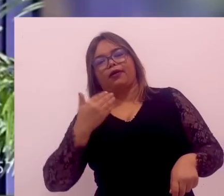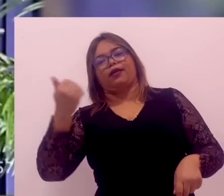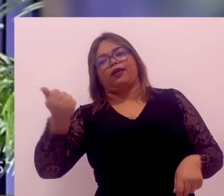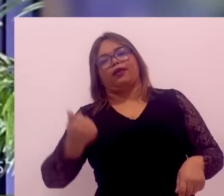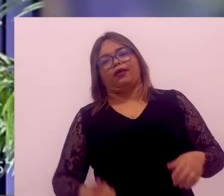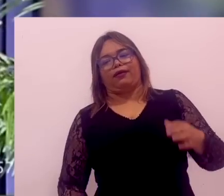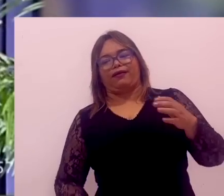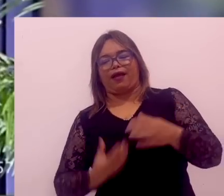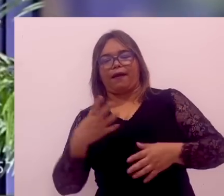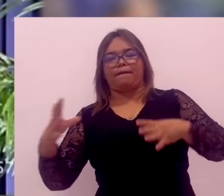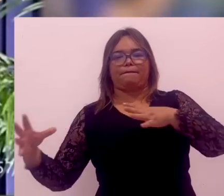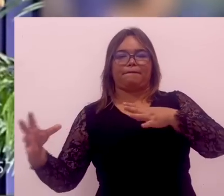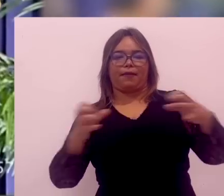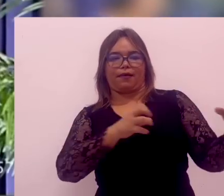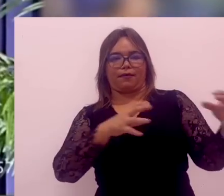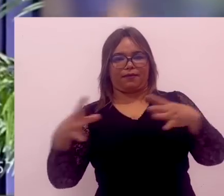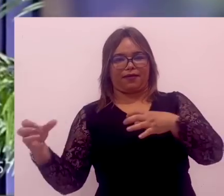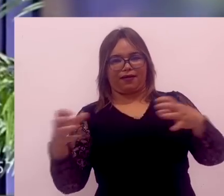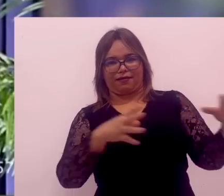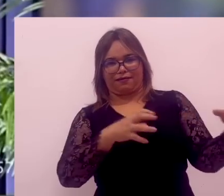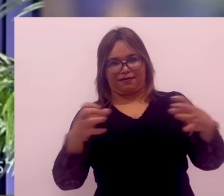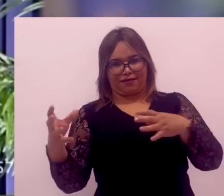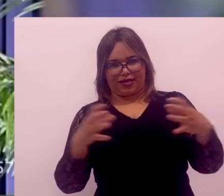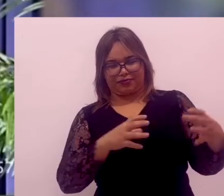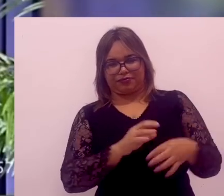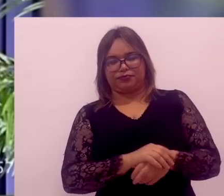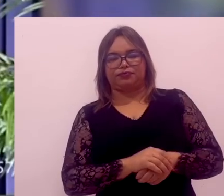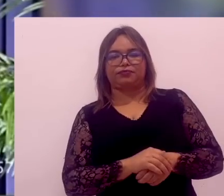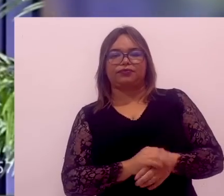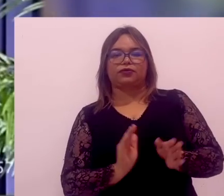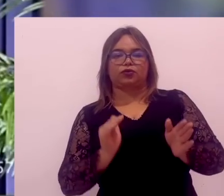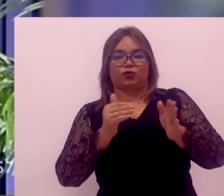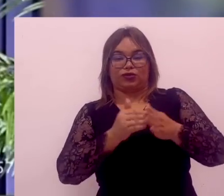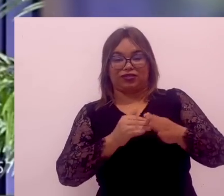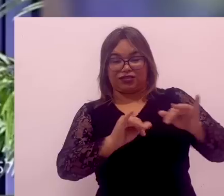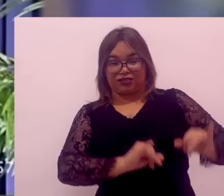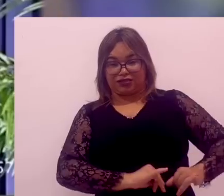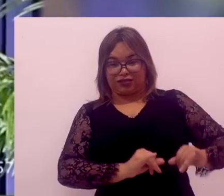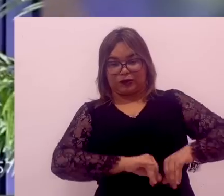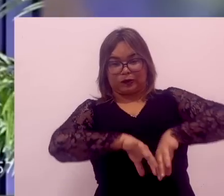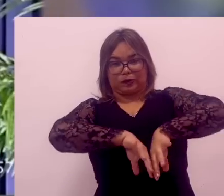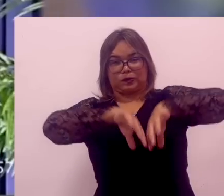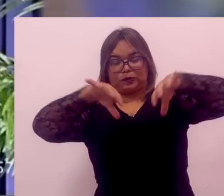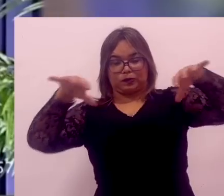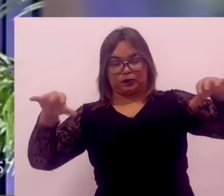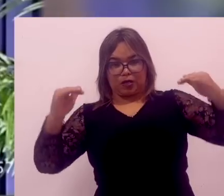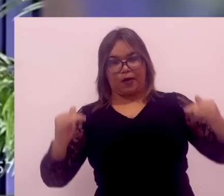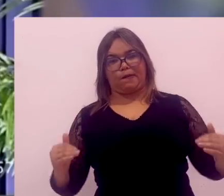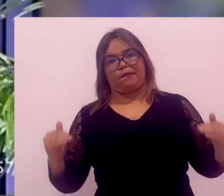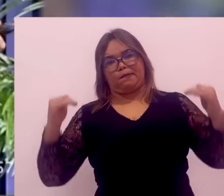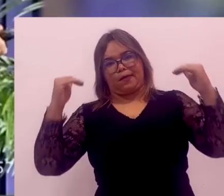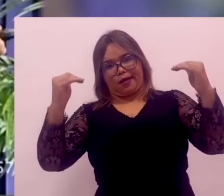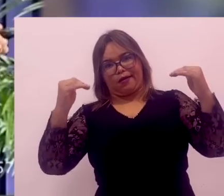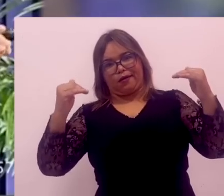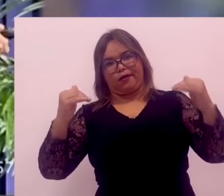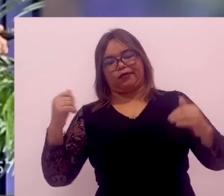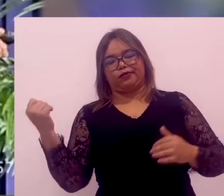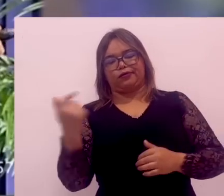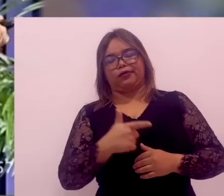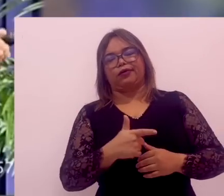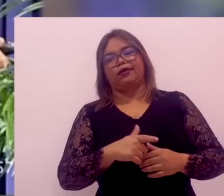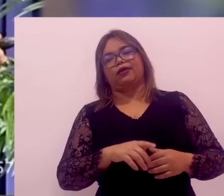até que a dor da separação seja maior do que a dor da unidade. Você consegue entender o pensamento dialético de Hegel?